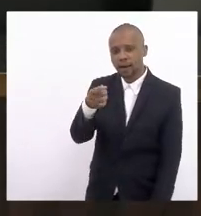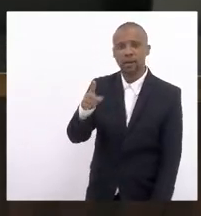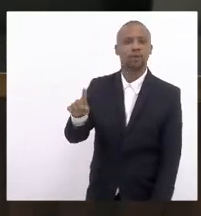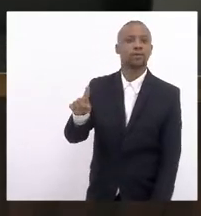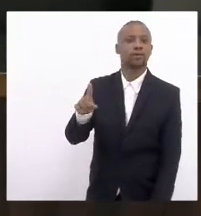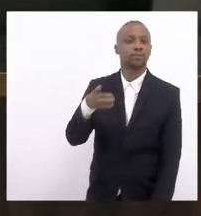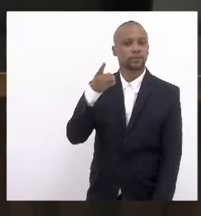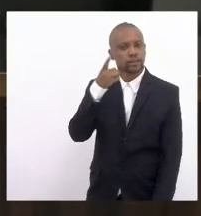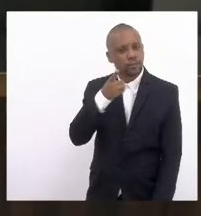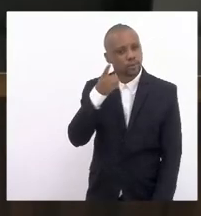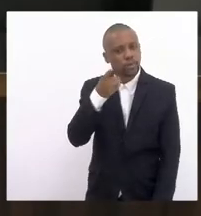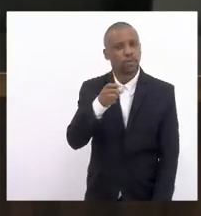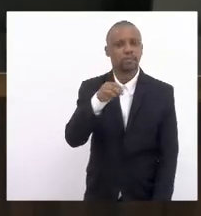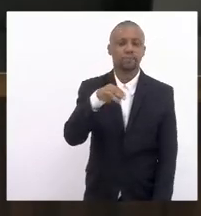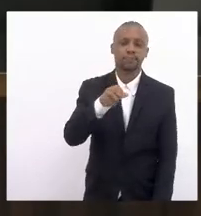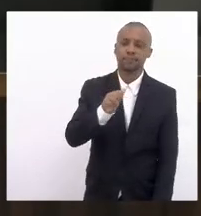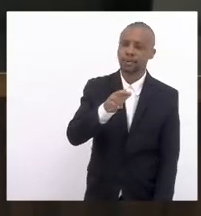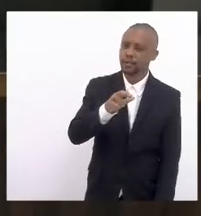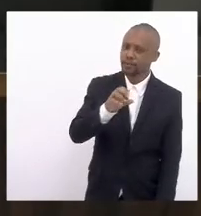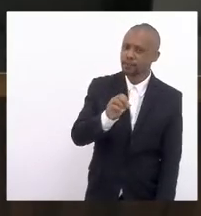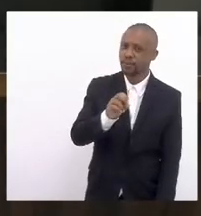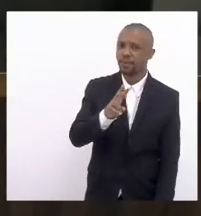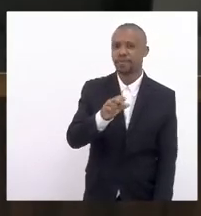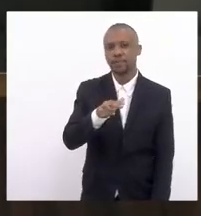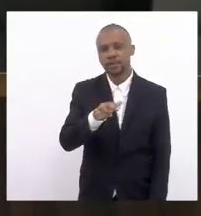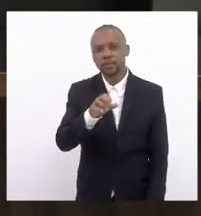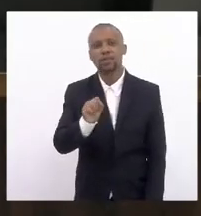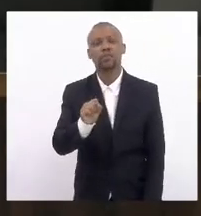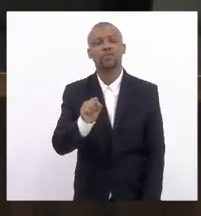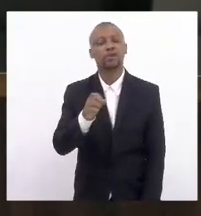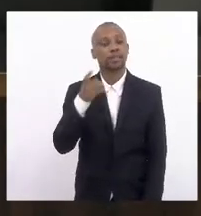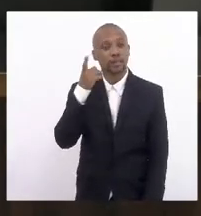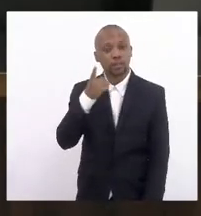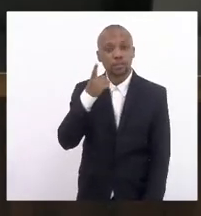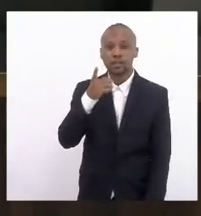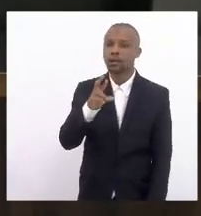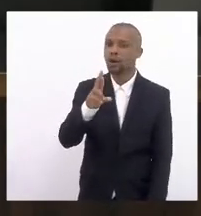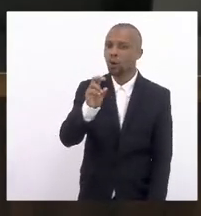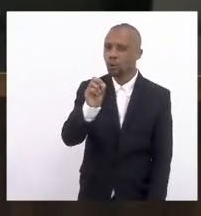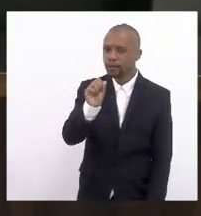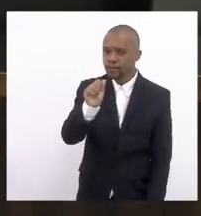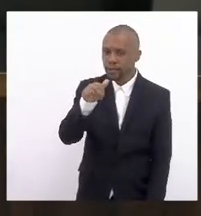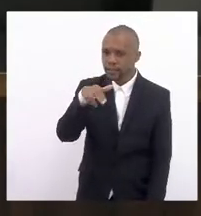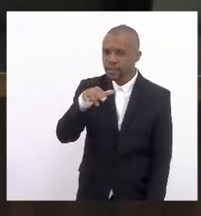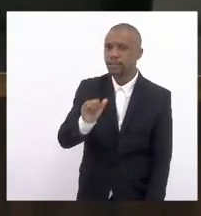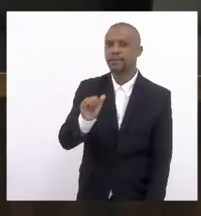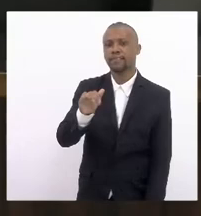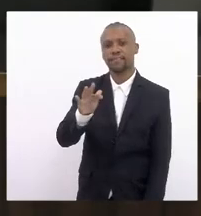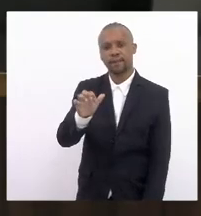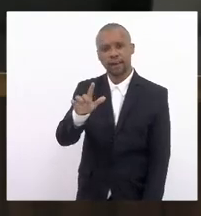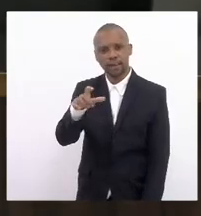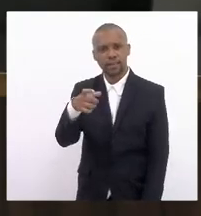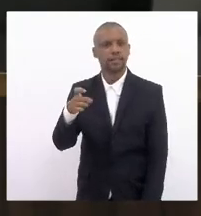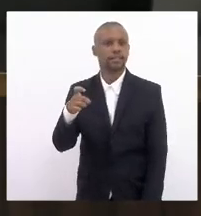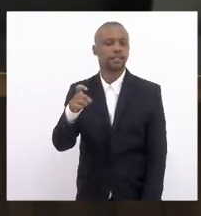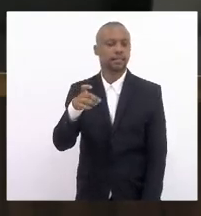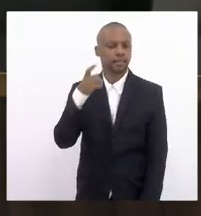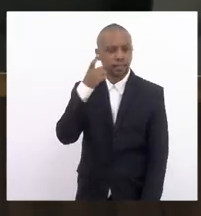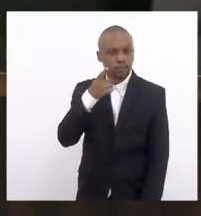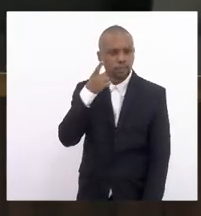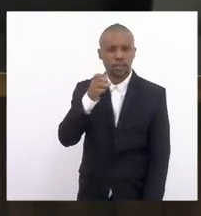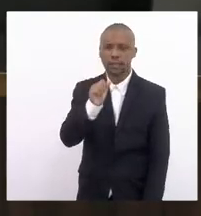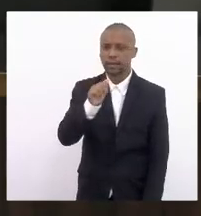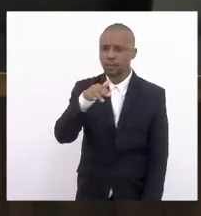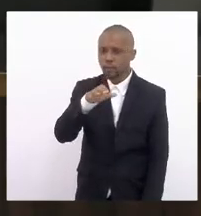Marcos Vinícius, deputado Renato Zaca, deputada Rosane Félix, deputado Samuel Malafaia, deputado